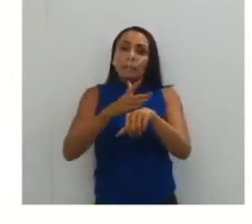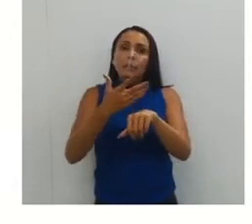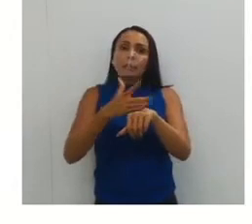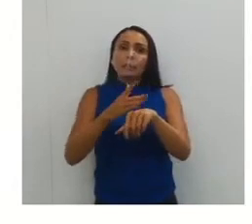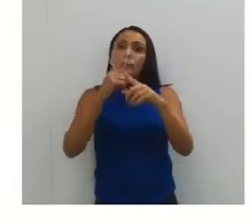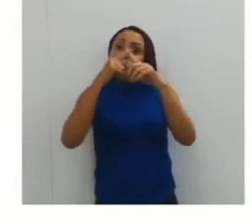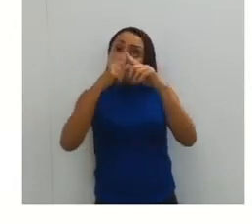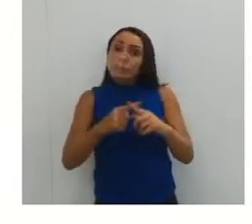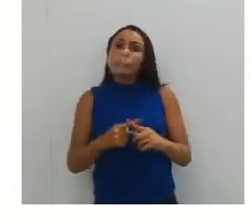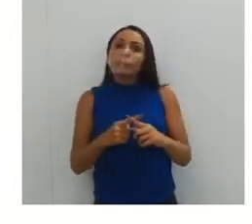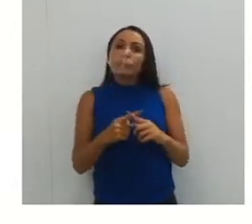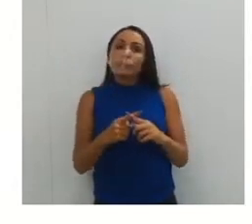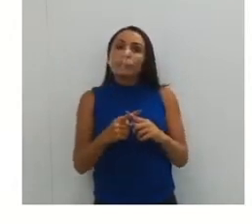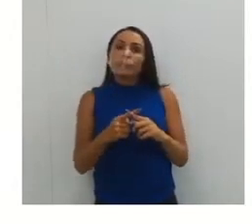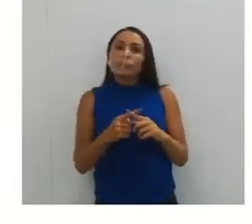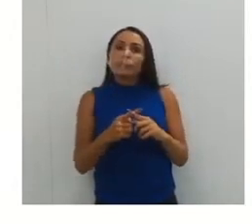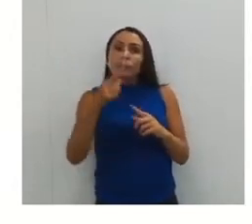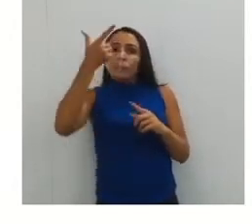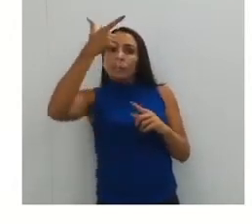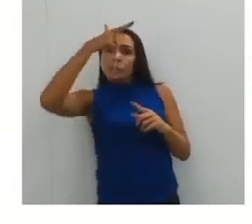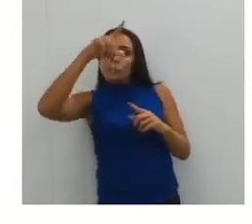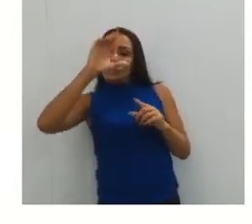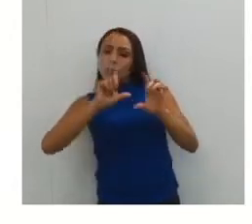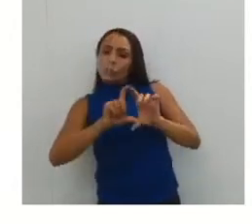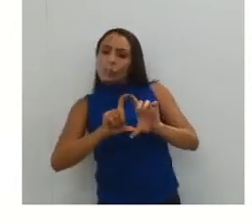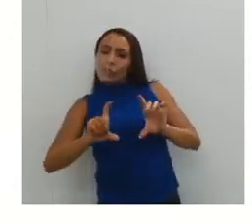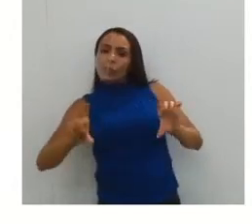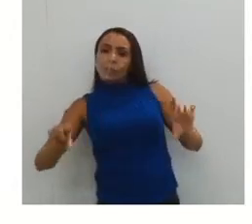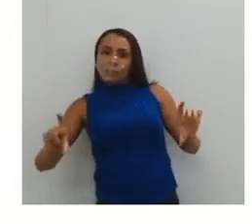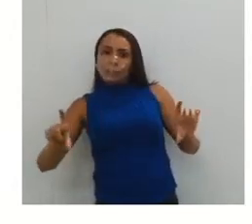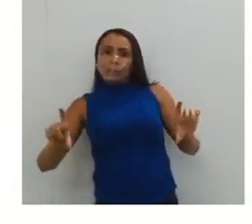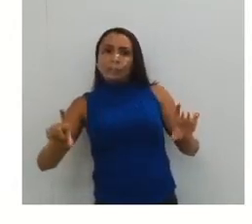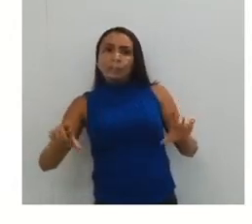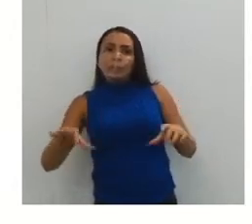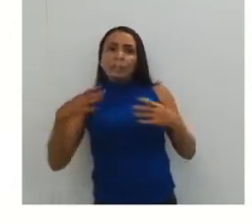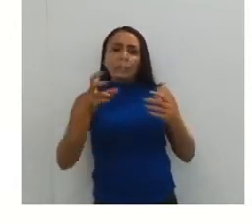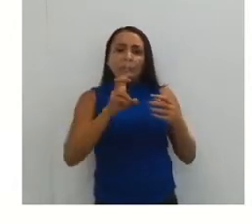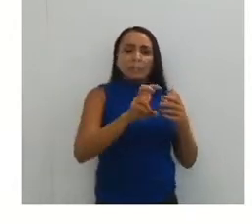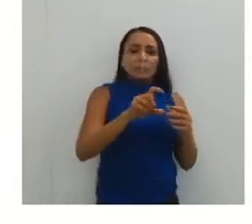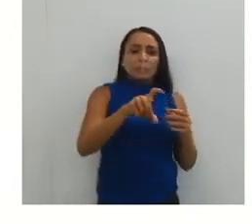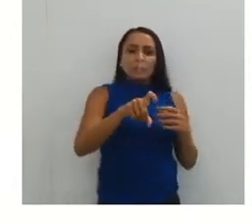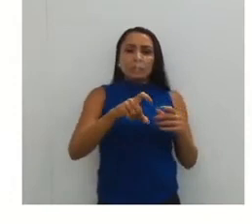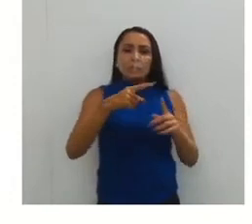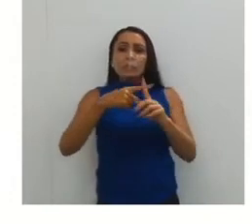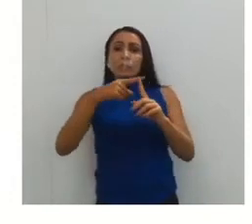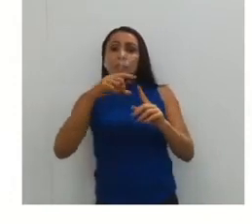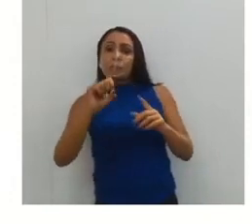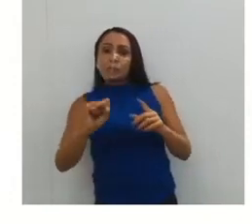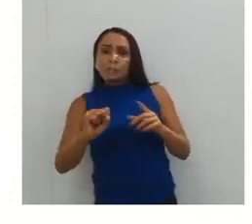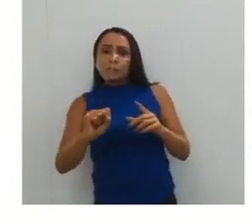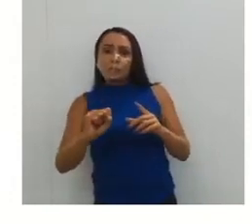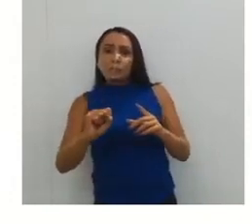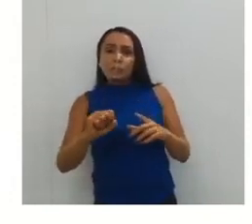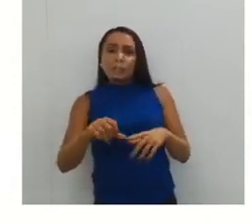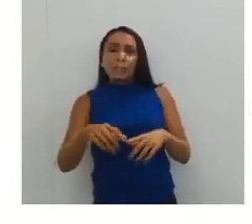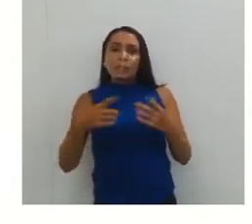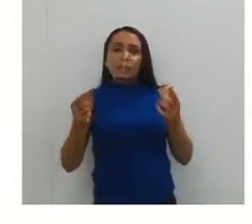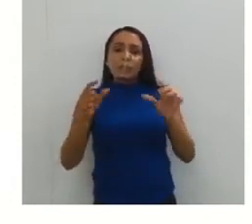ó, com o outro lado. E essa área de baixo, ó, 5x mais 8, é o lado do